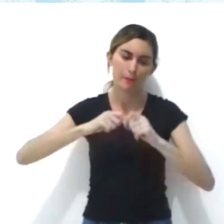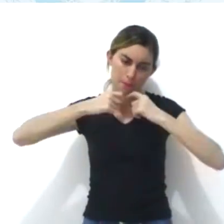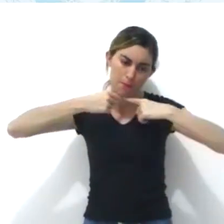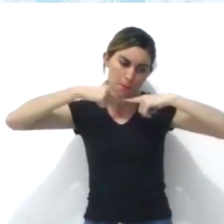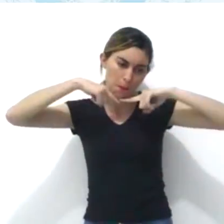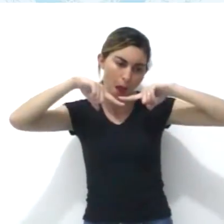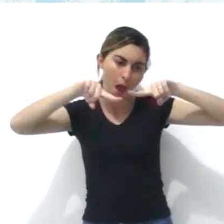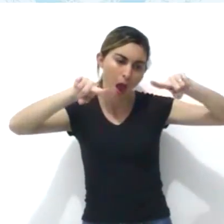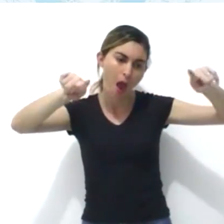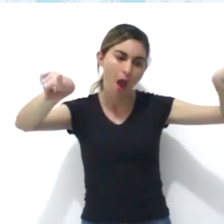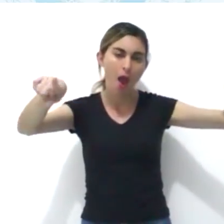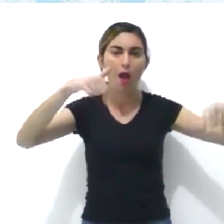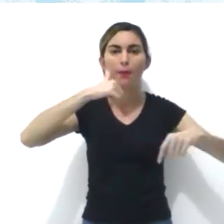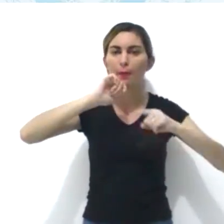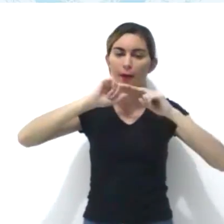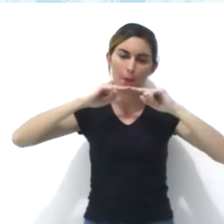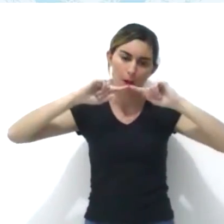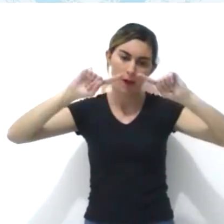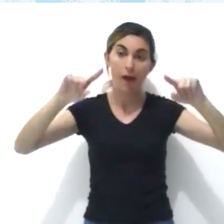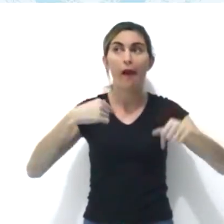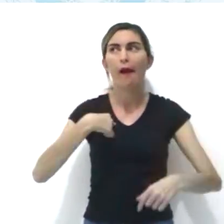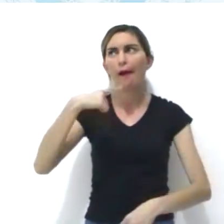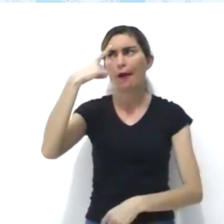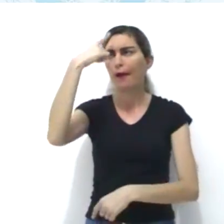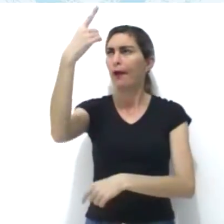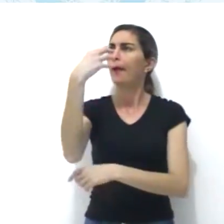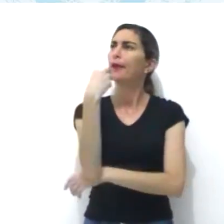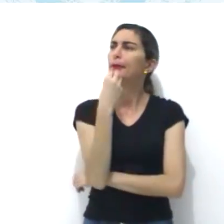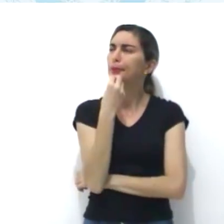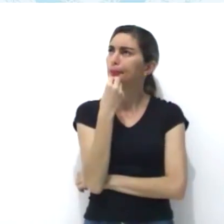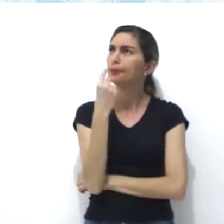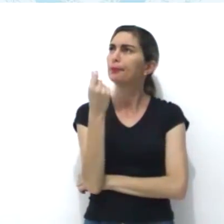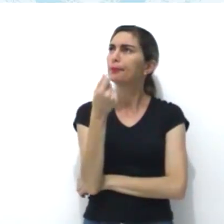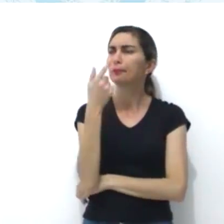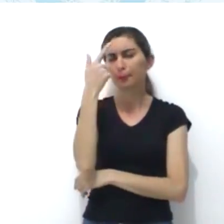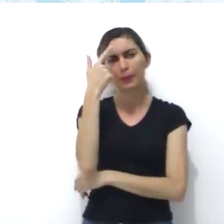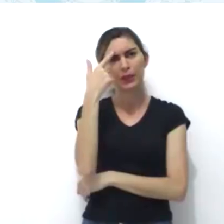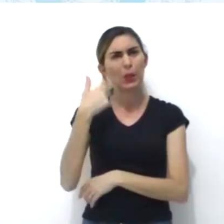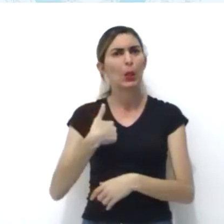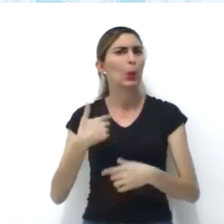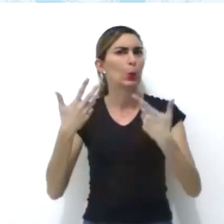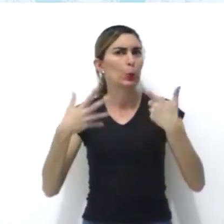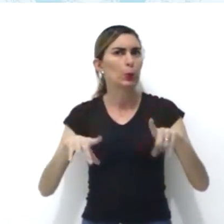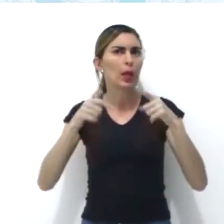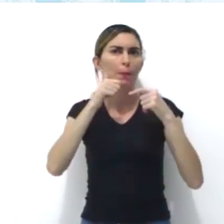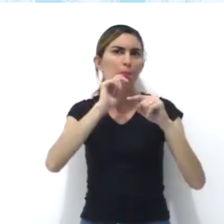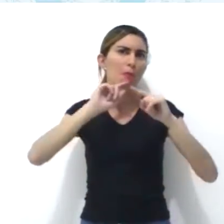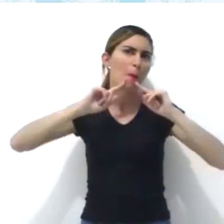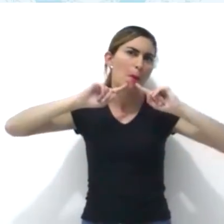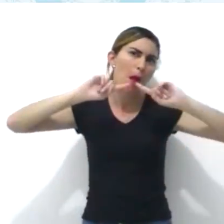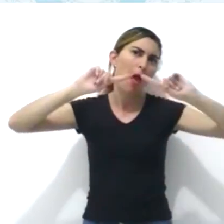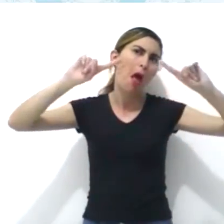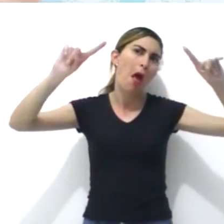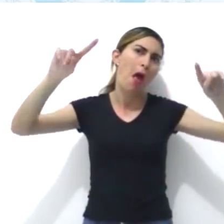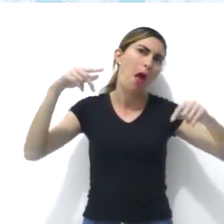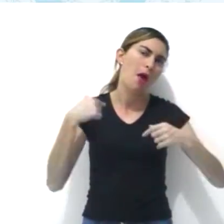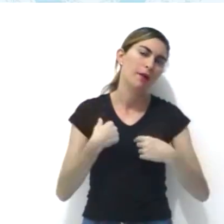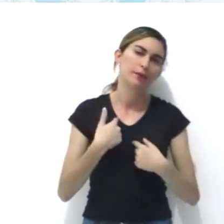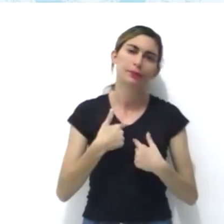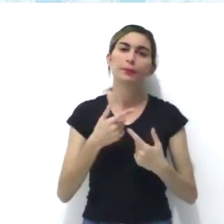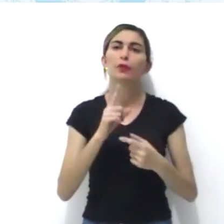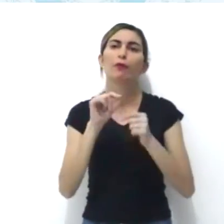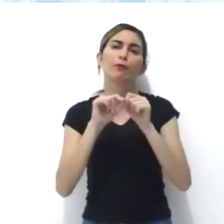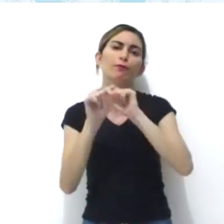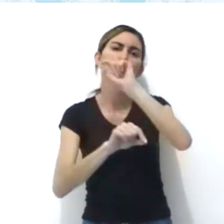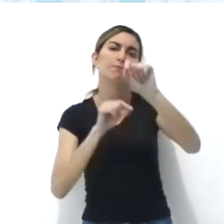claro que levou um esporro da mãe. E aí, ele foi começar a pensar. Poxa vida, eu não quero mais levar nenhum esporro da minha